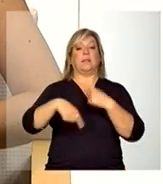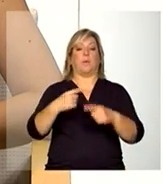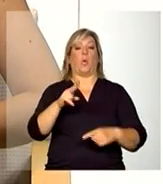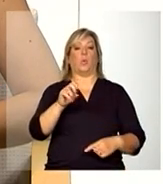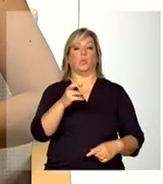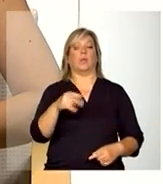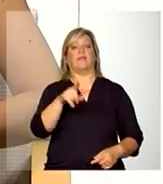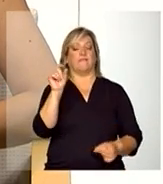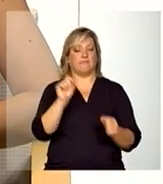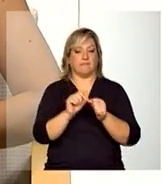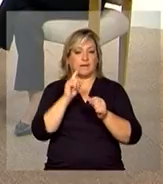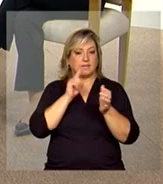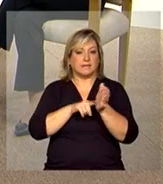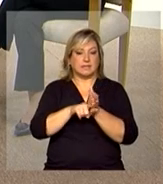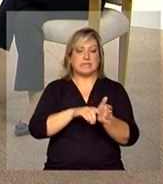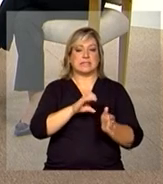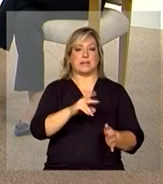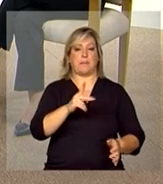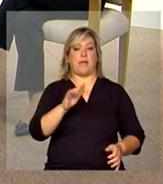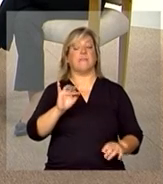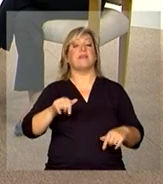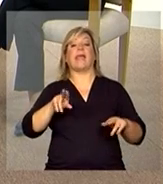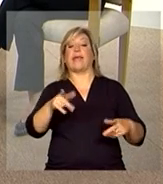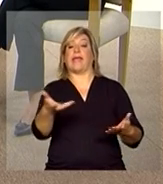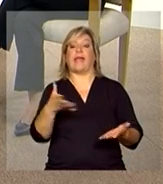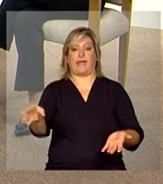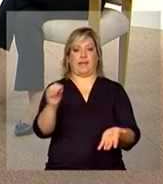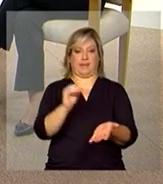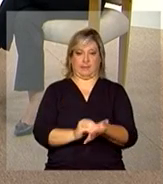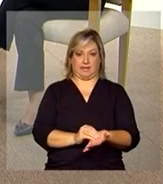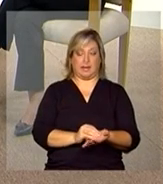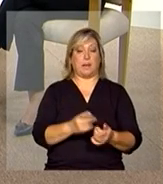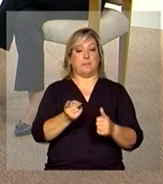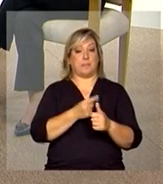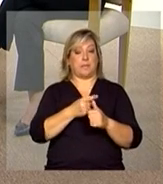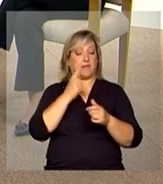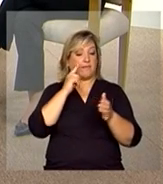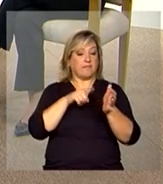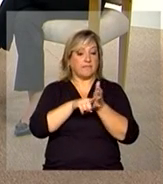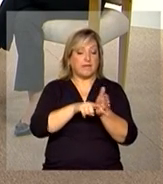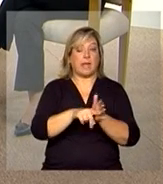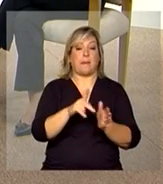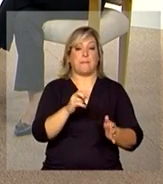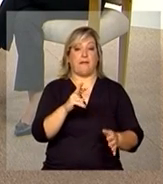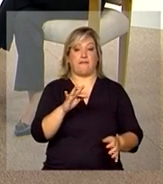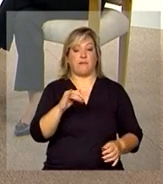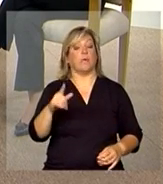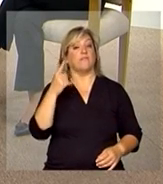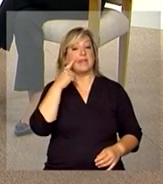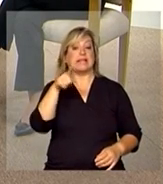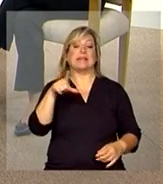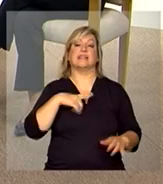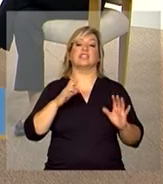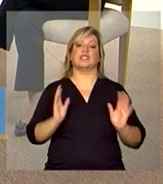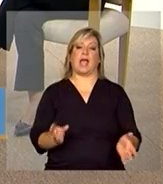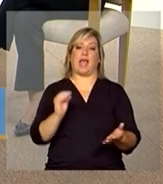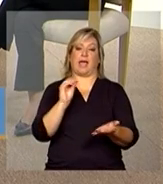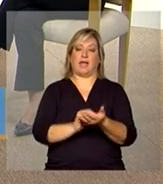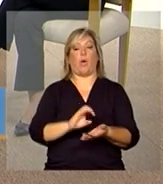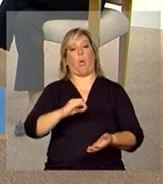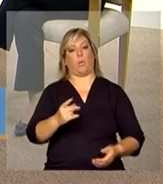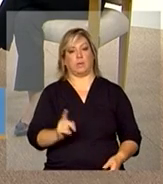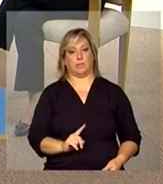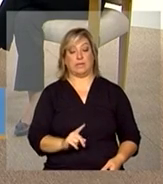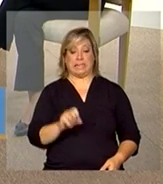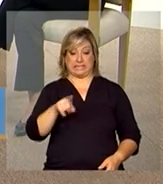CPF de quem ele quer cadastrar né vincular o perfil primeiro para saber se a pessoa está ou não cadastrada se o sistema retornar com os